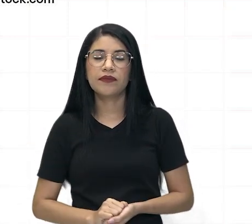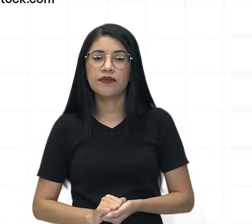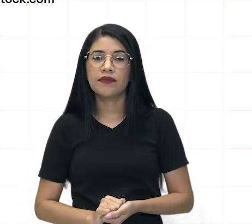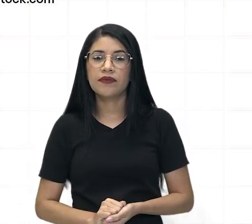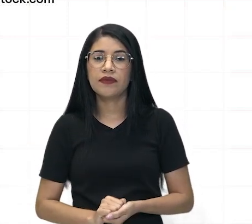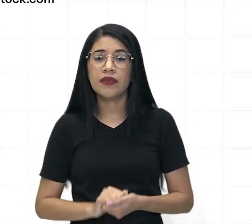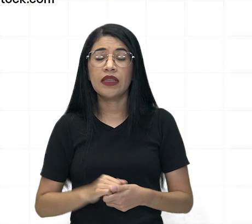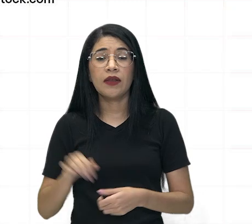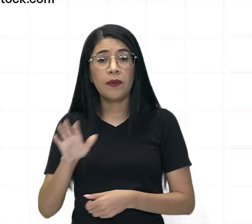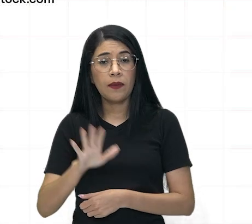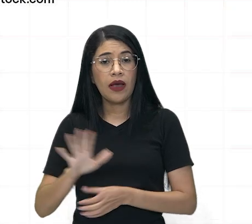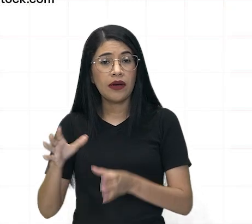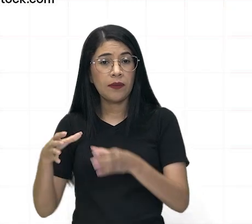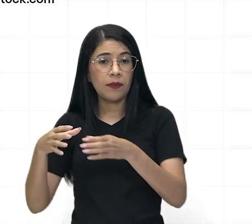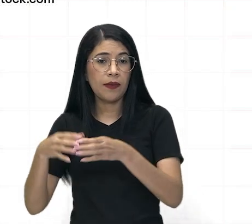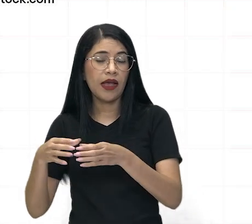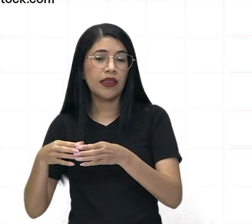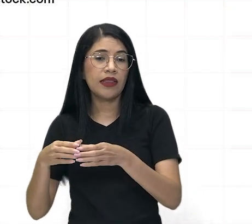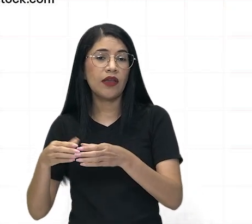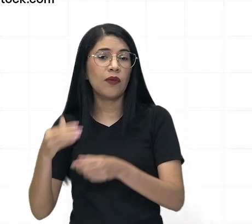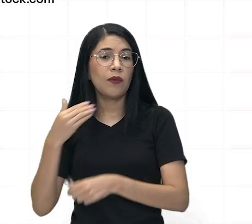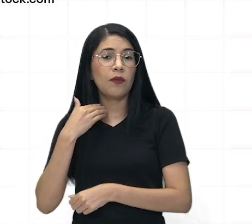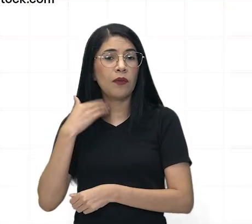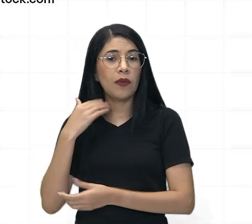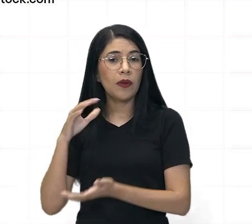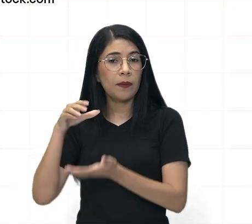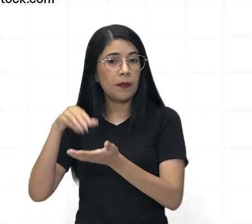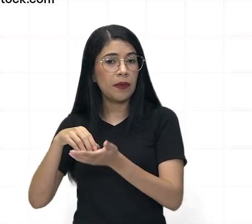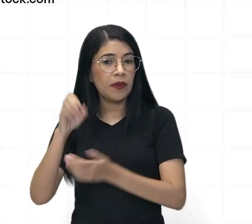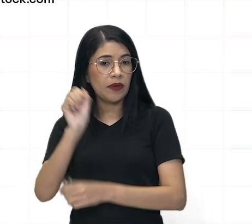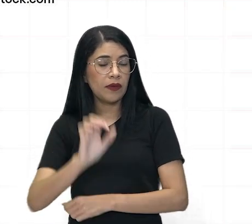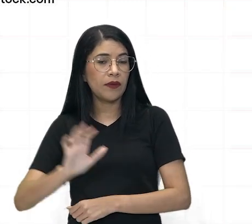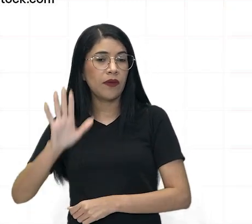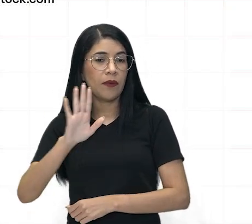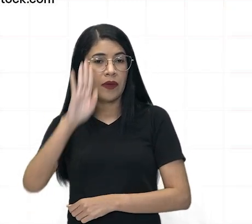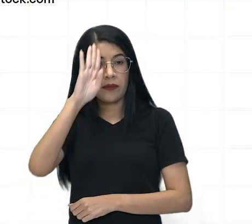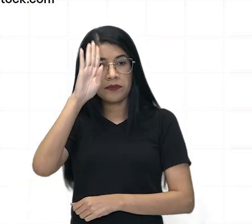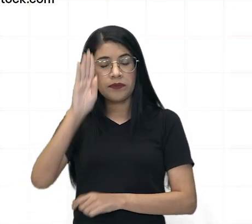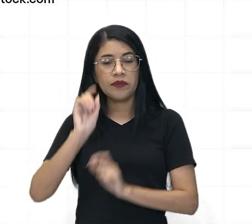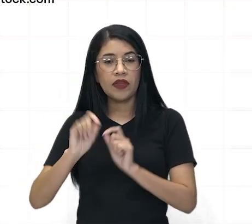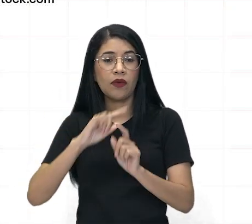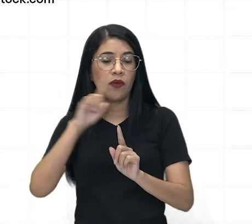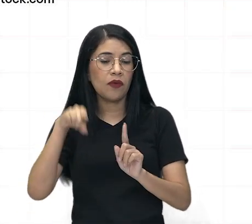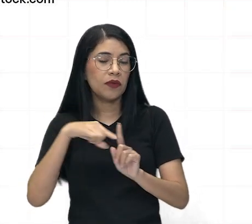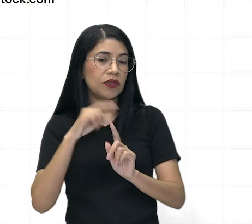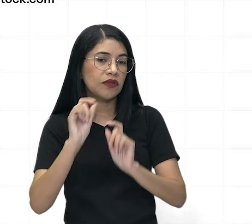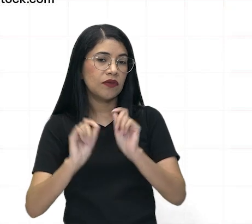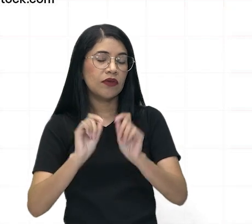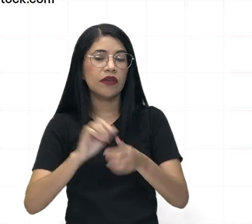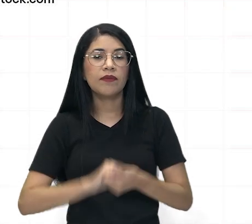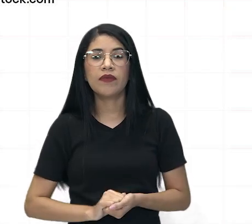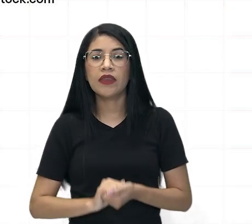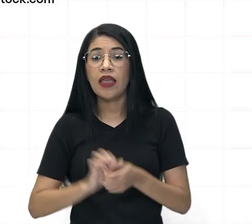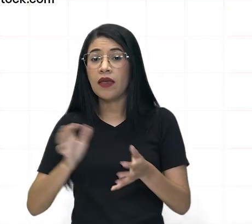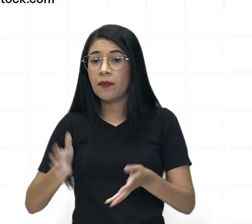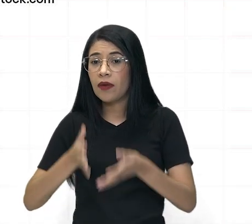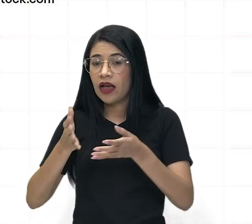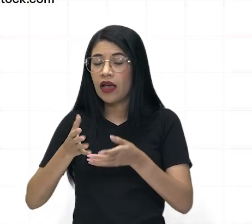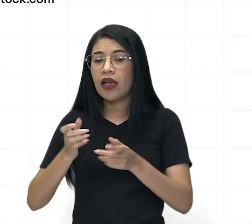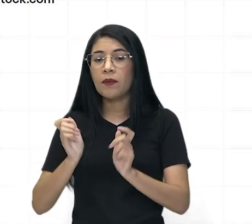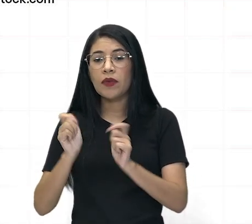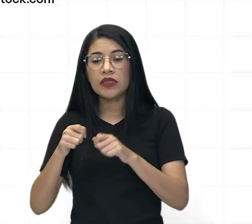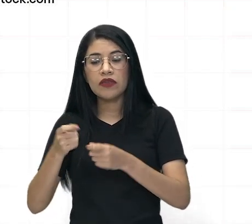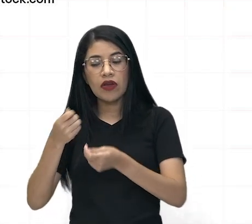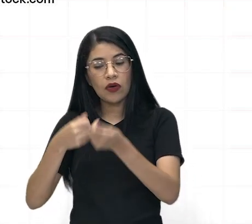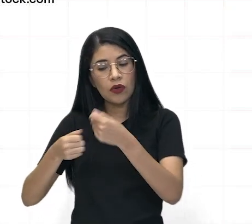euro é gerida pelo Banco Central Europeu, e ela tem como objetivo maior promover a estabilidade